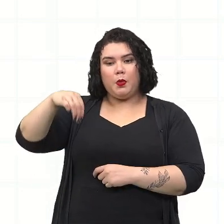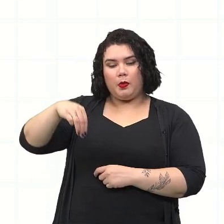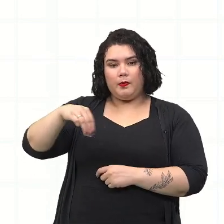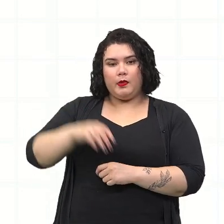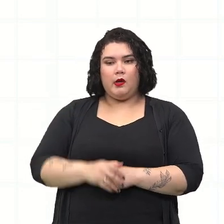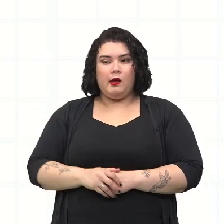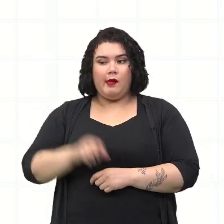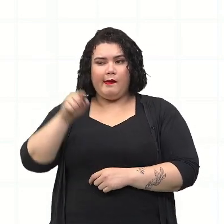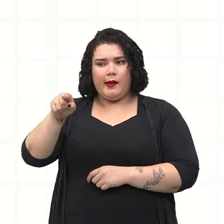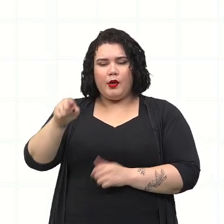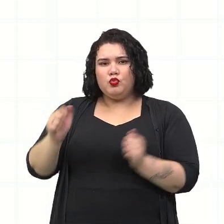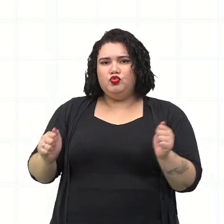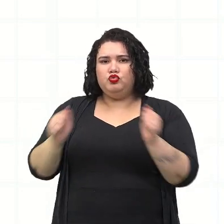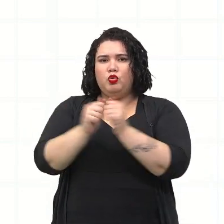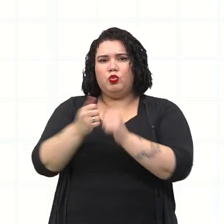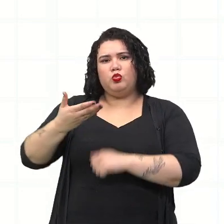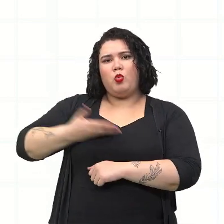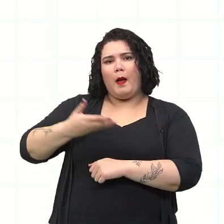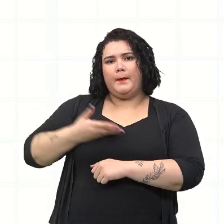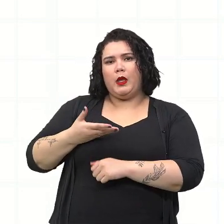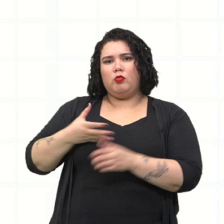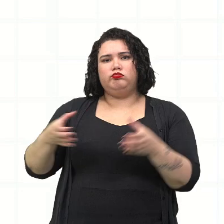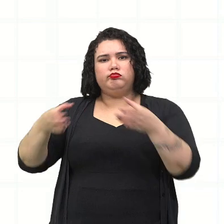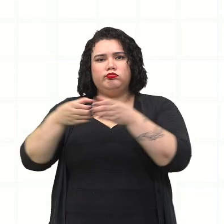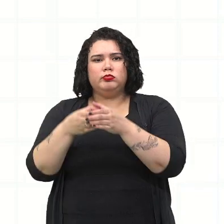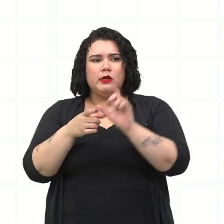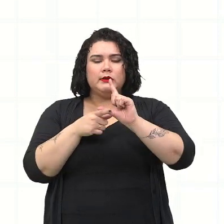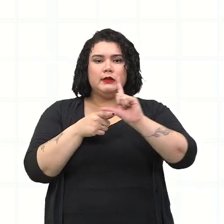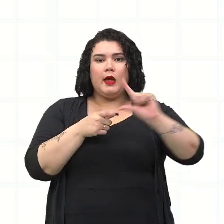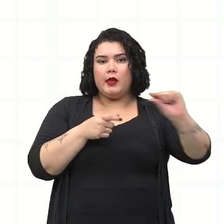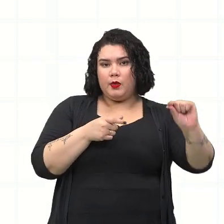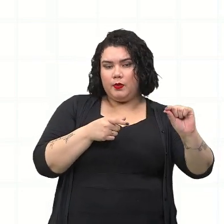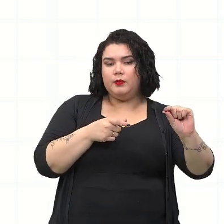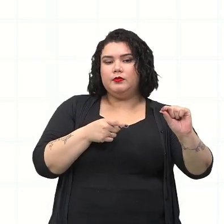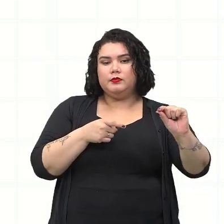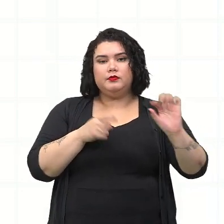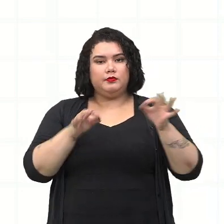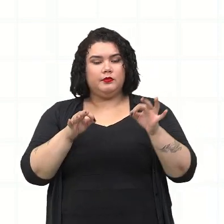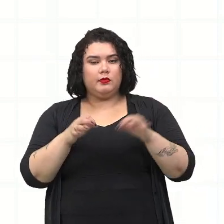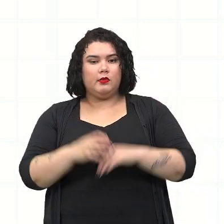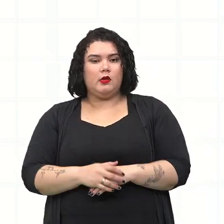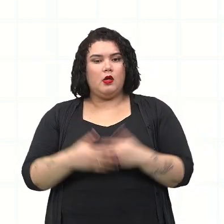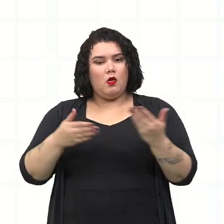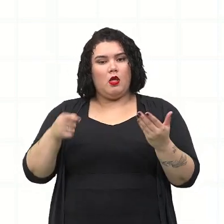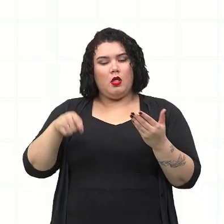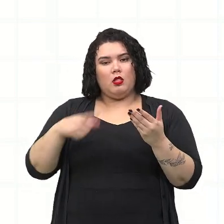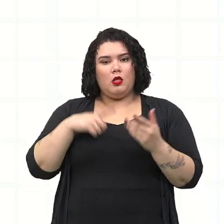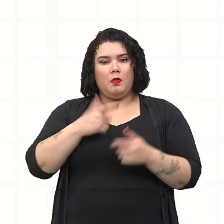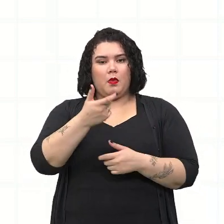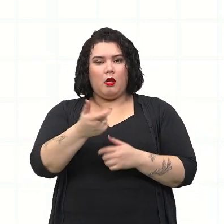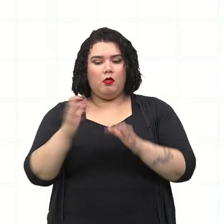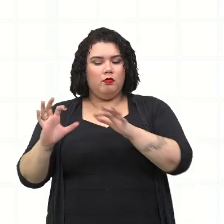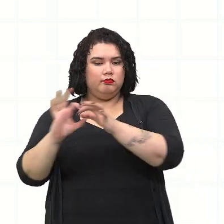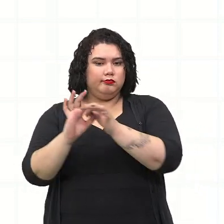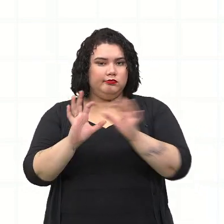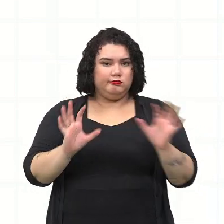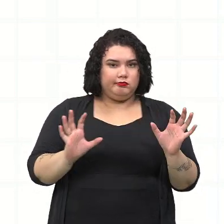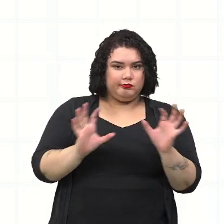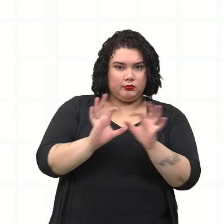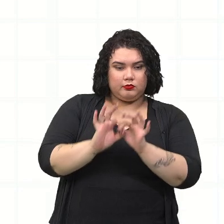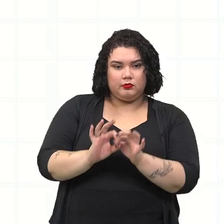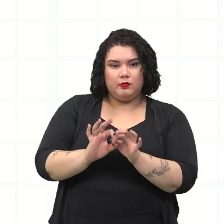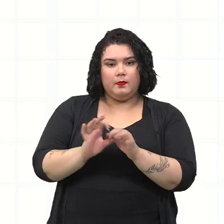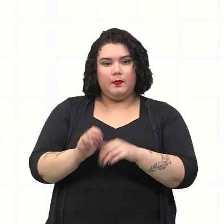os amigos, indicando a companhia e fazendo aqui a ligação entre esses dois termos. Por, ela fez